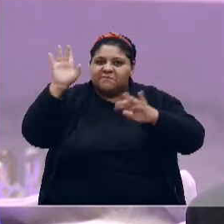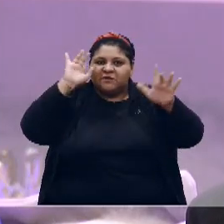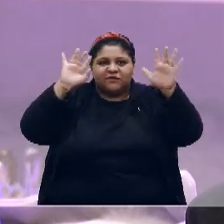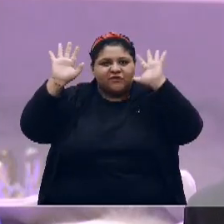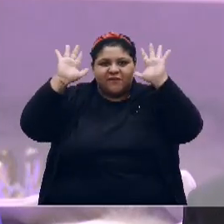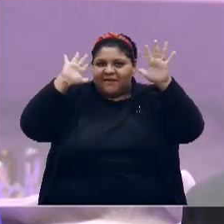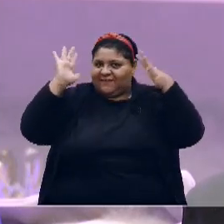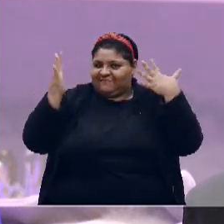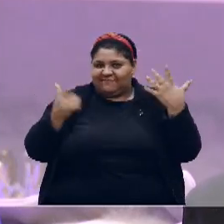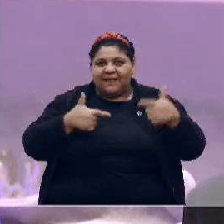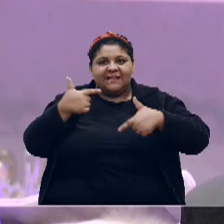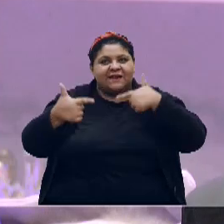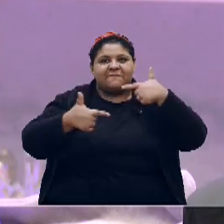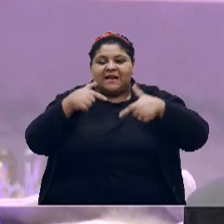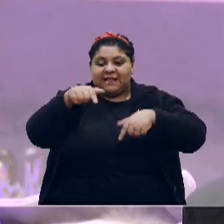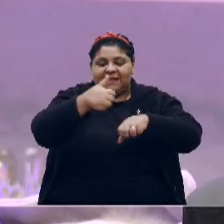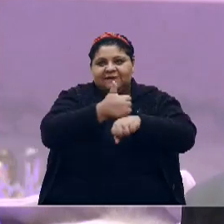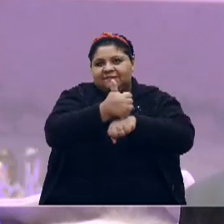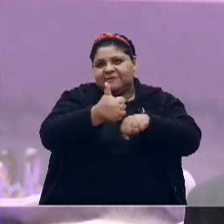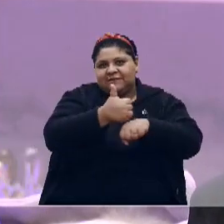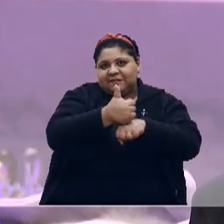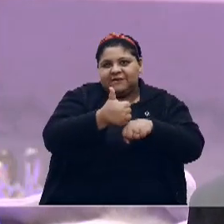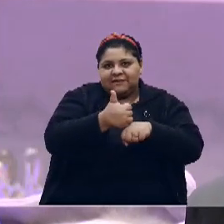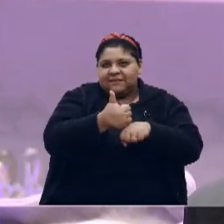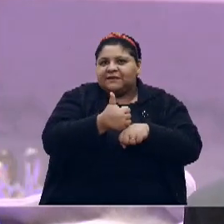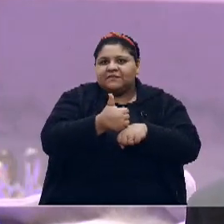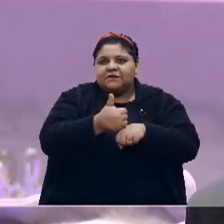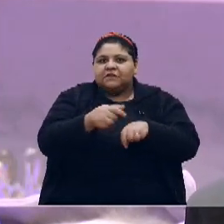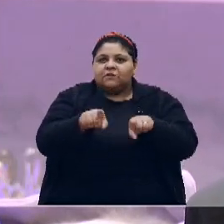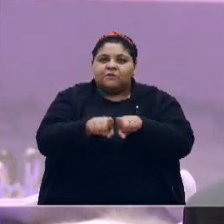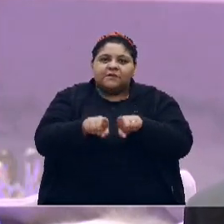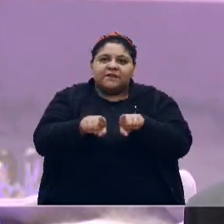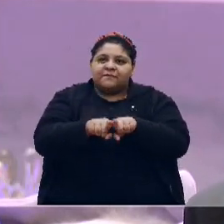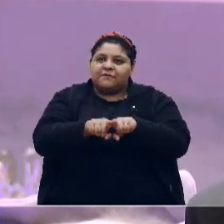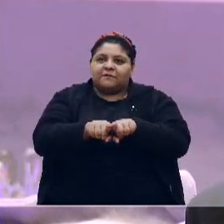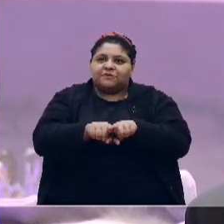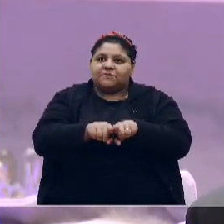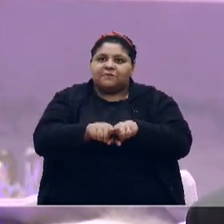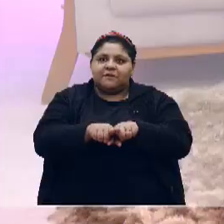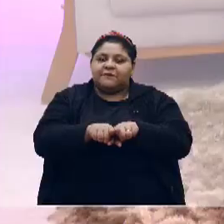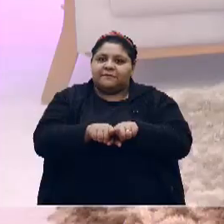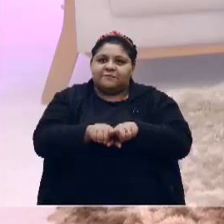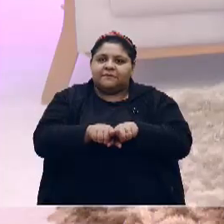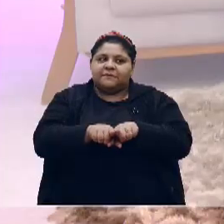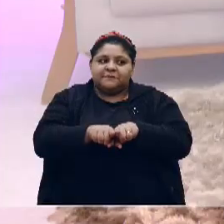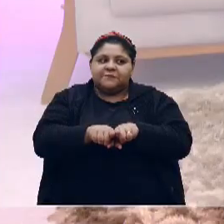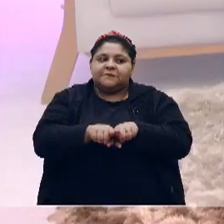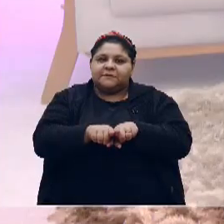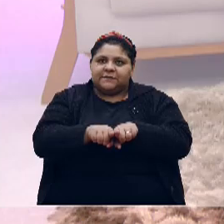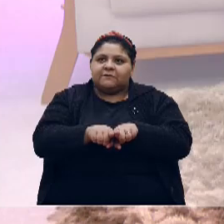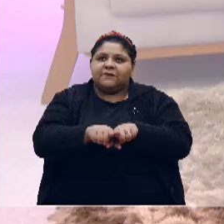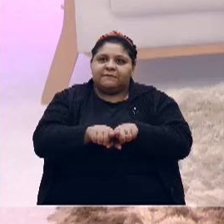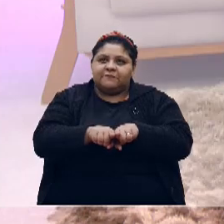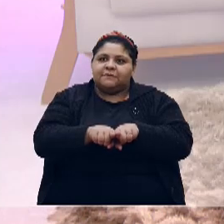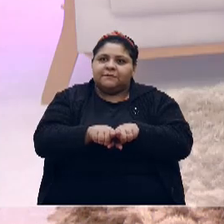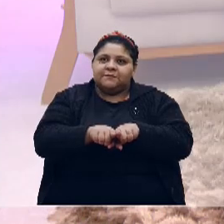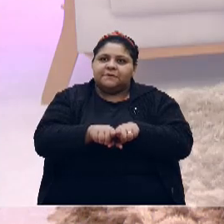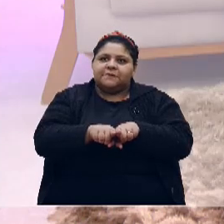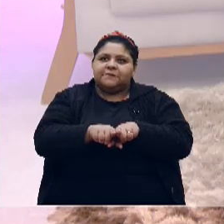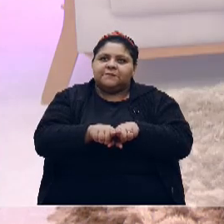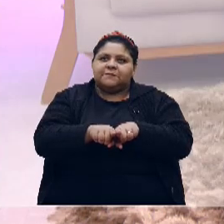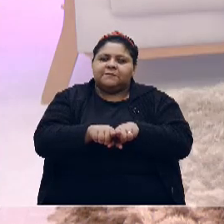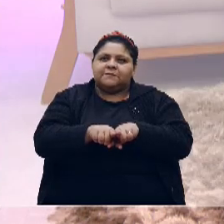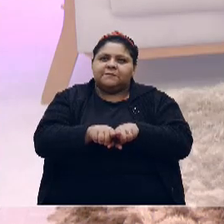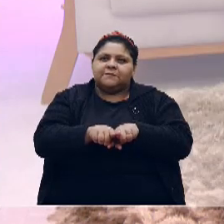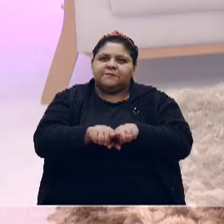sabe? Porque foi a profissão, eu me achei nessa profissão, né? Eu adoro o que eu faço. E você dirige os ônibus, aqueles grandes,